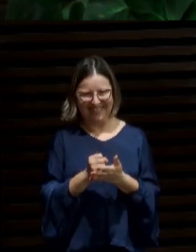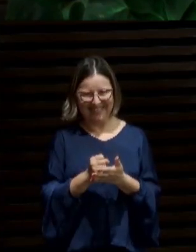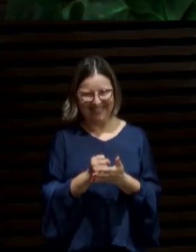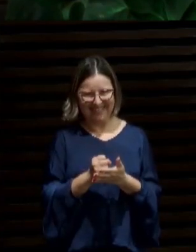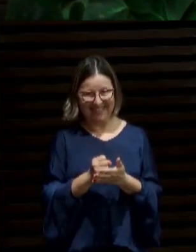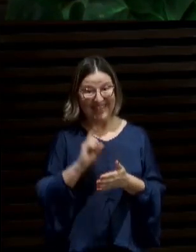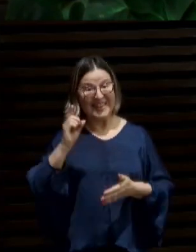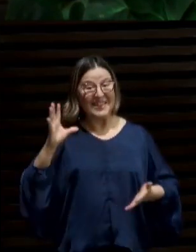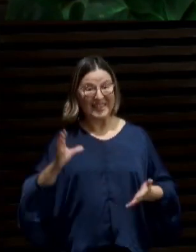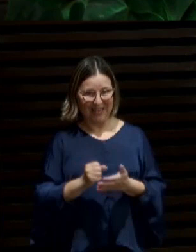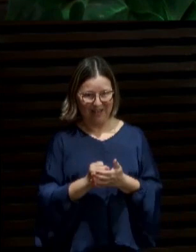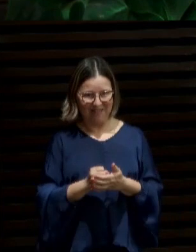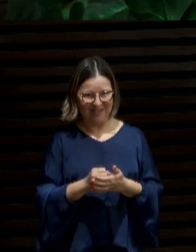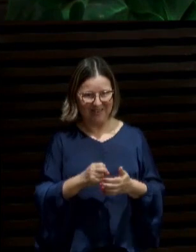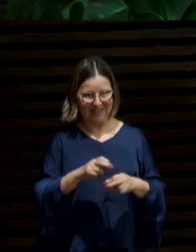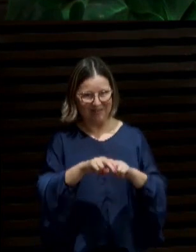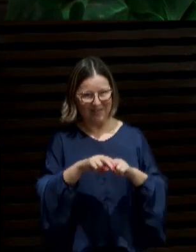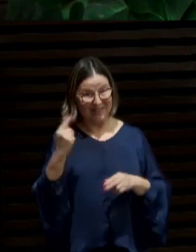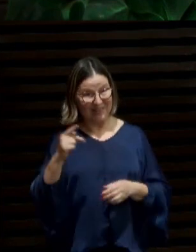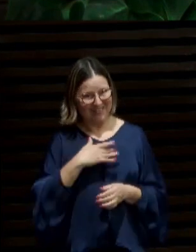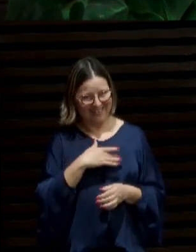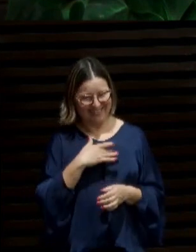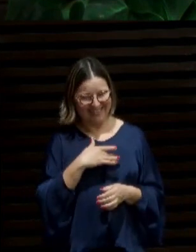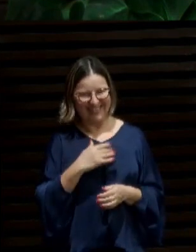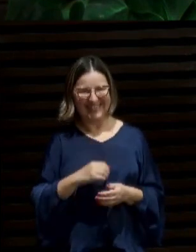E Ele salva por a misericórdia.